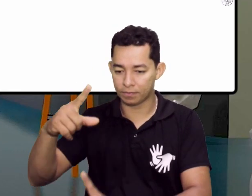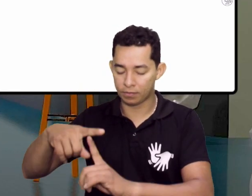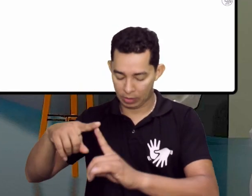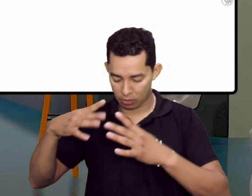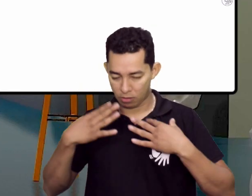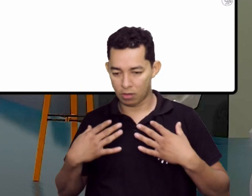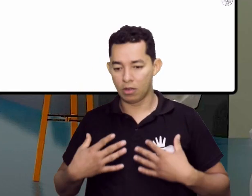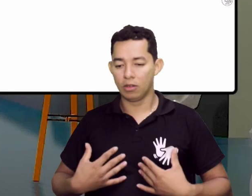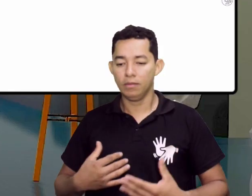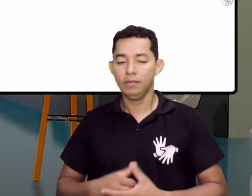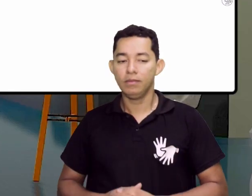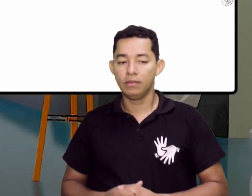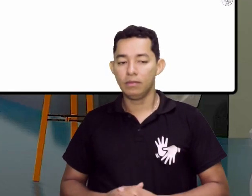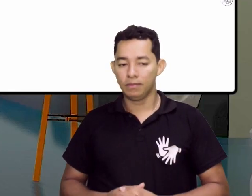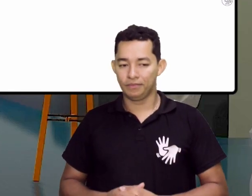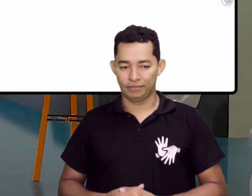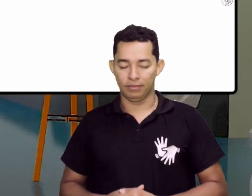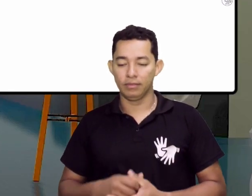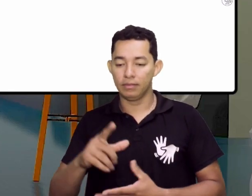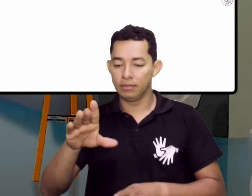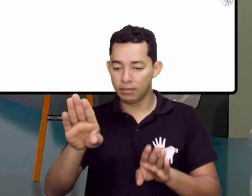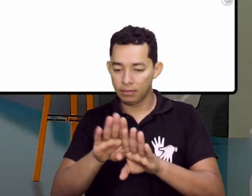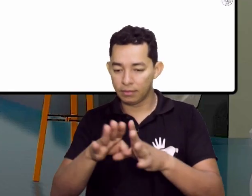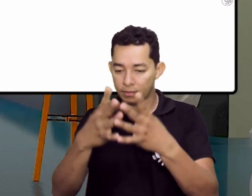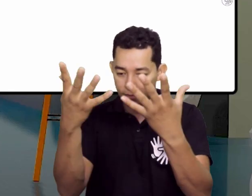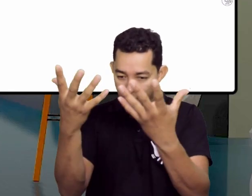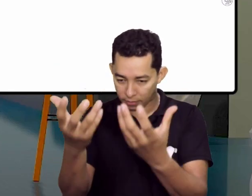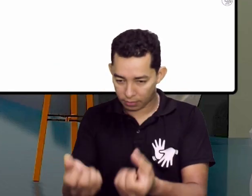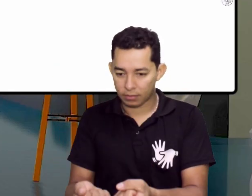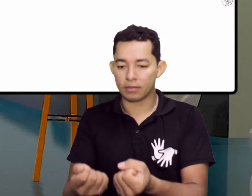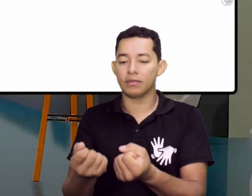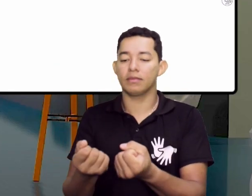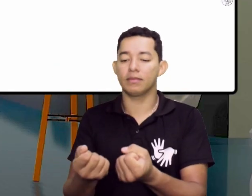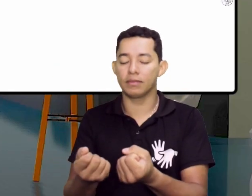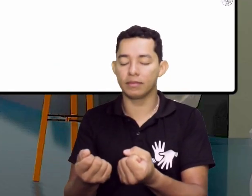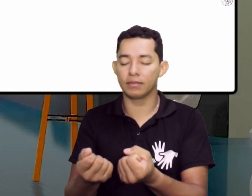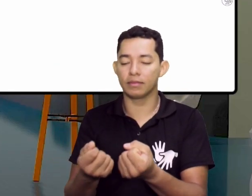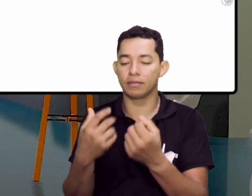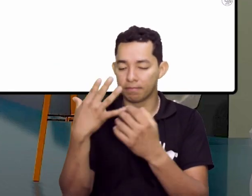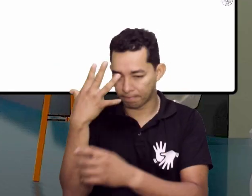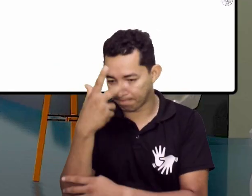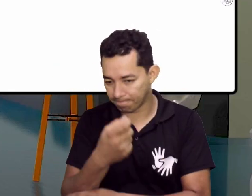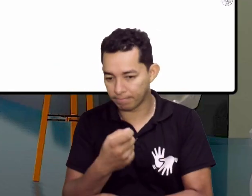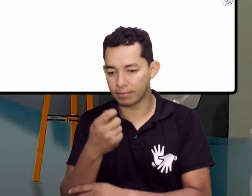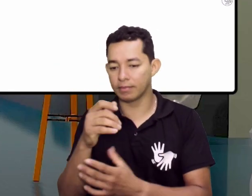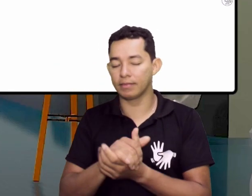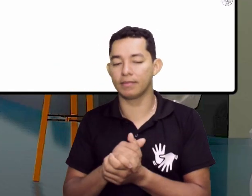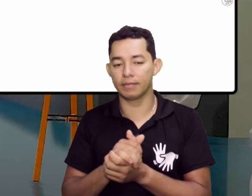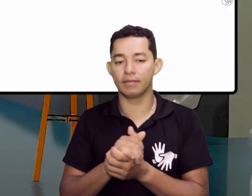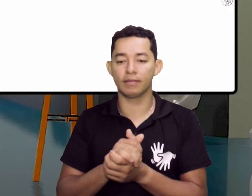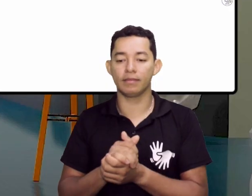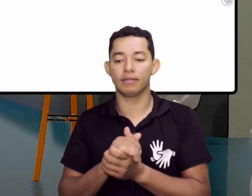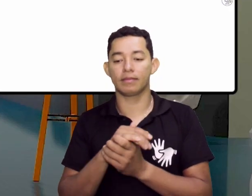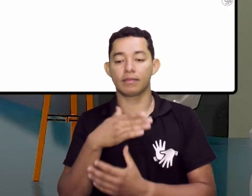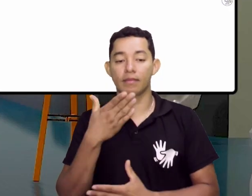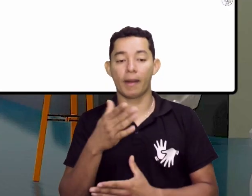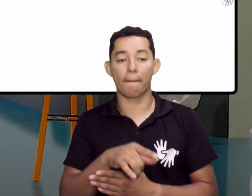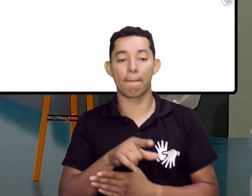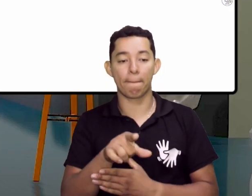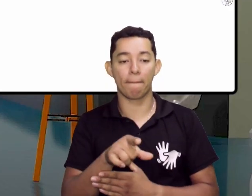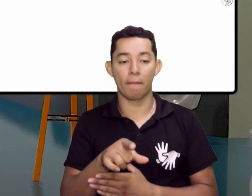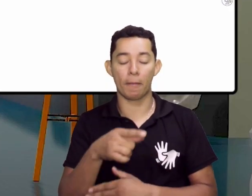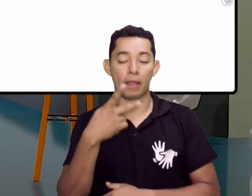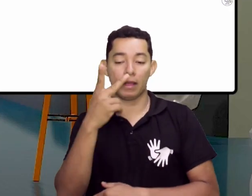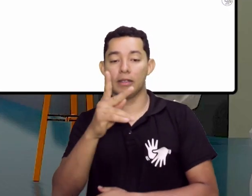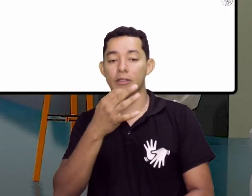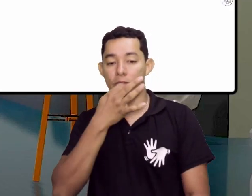será muito bem aceito, será agradável de se ver e tudo mais, tá bom? Então, nessa questão aí, você vai dar a